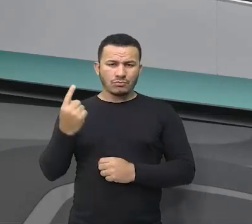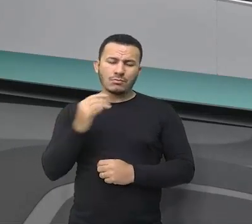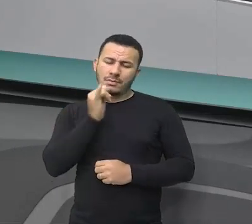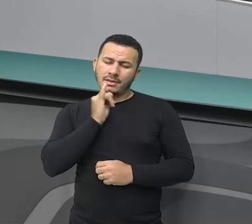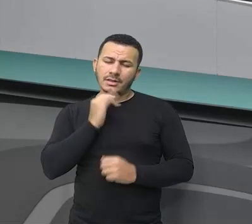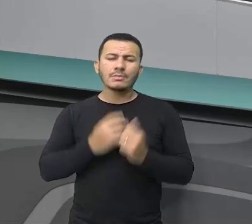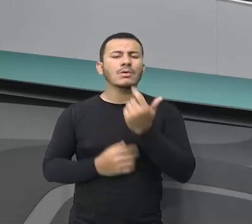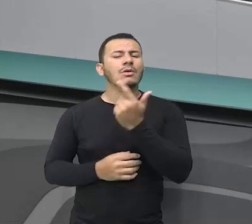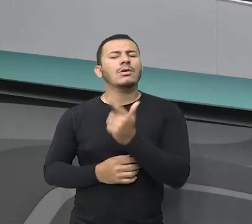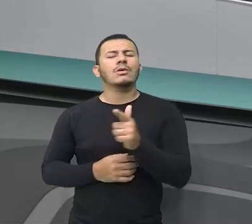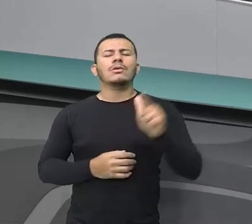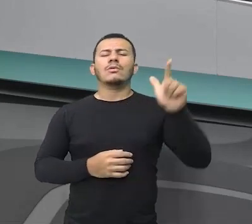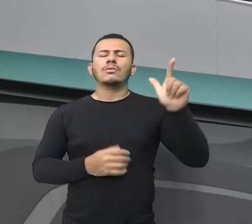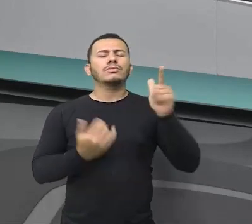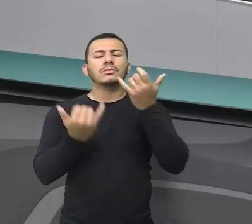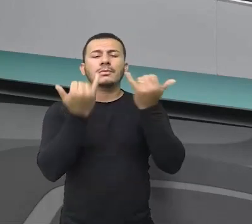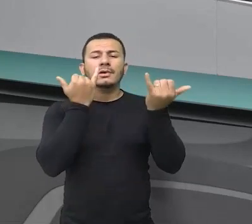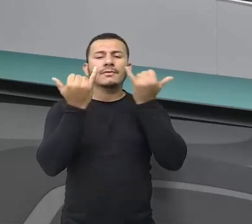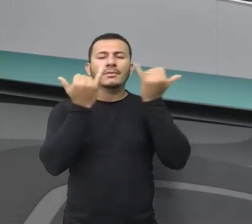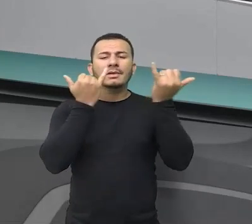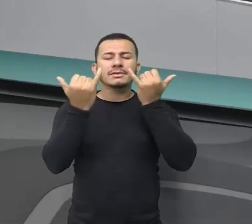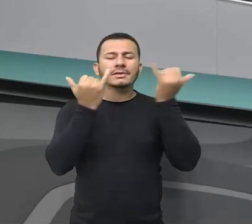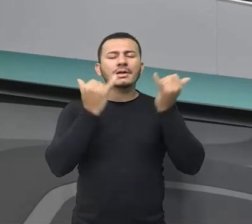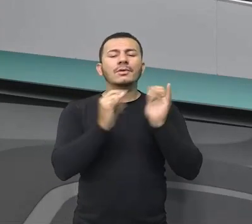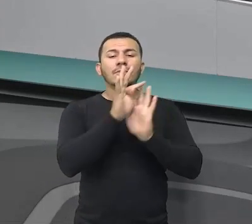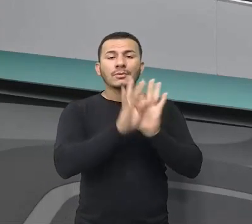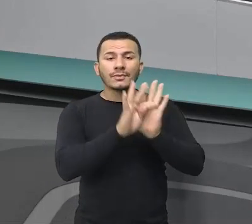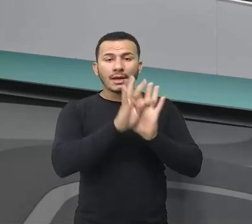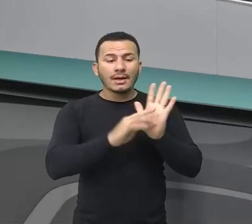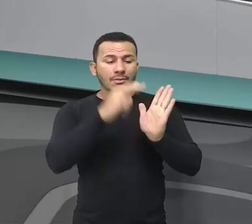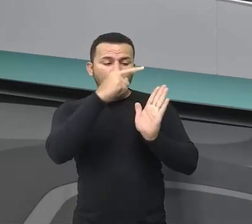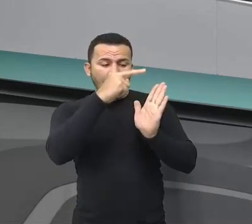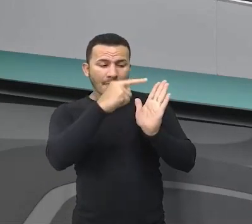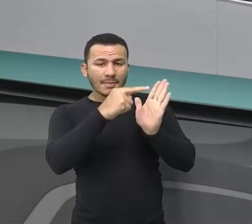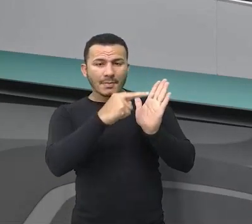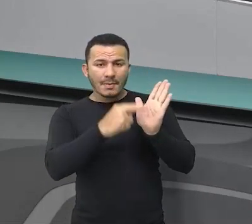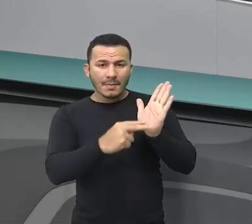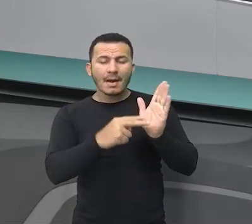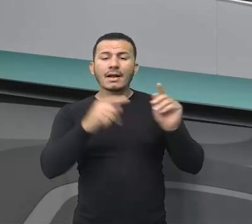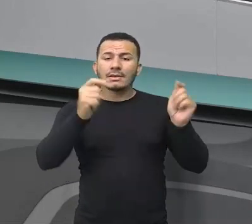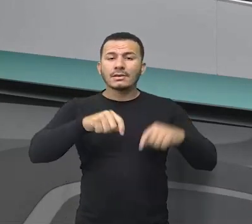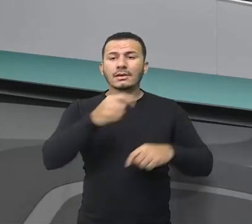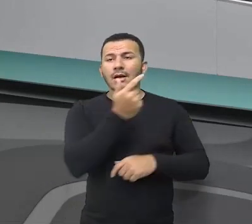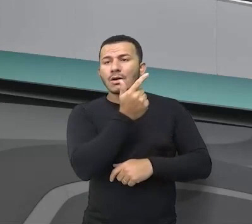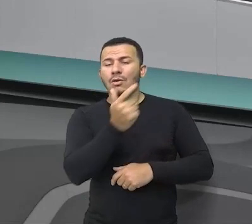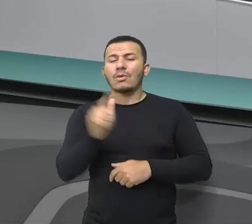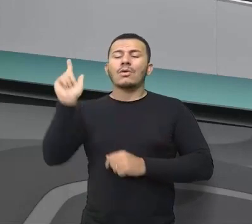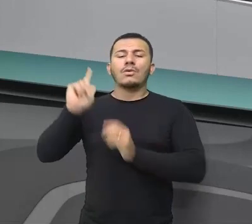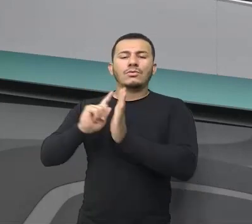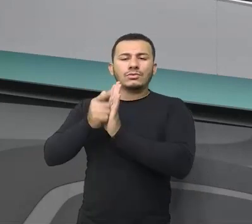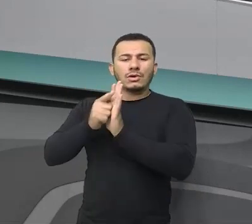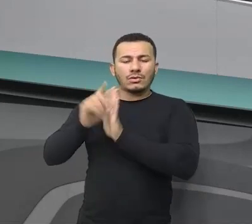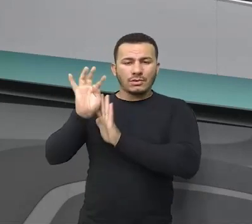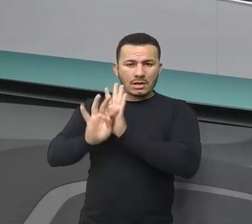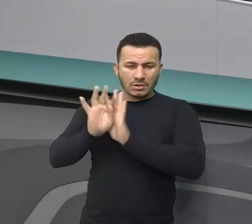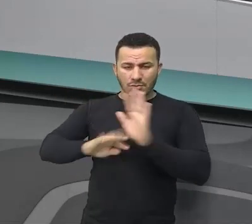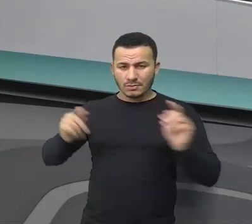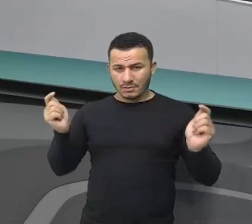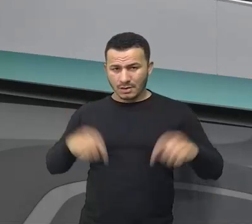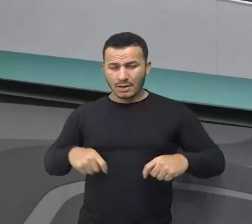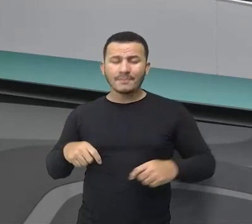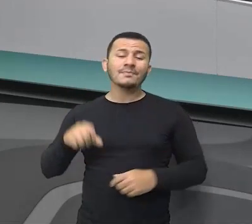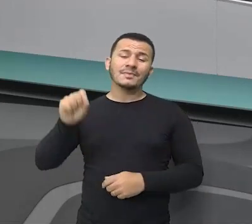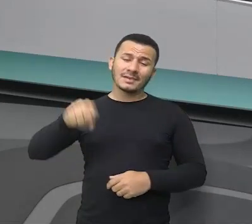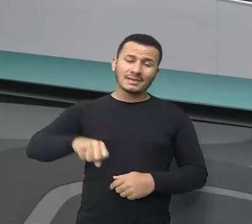poderia utilizar as informações que esse texto traz para nós e, de repente, gerar um outro gênero textual?